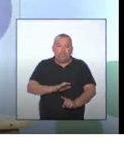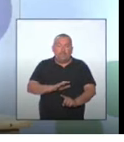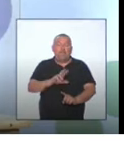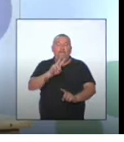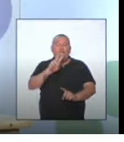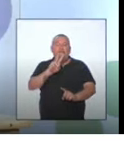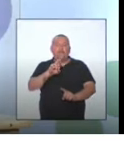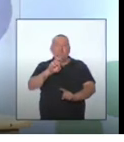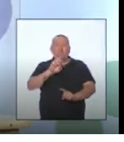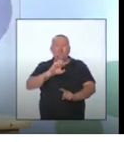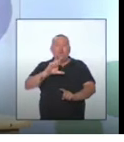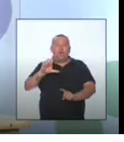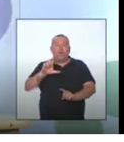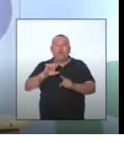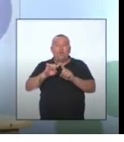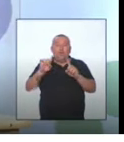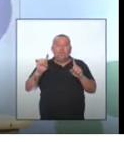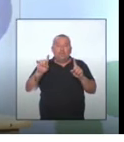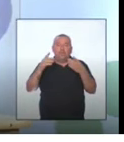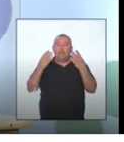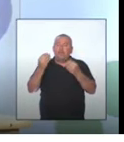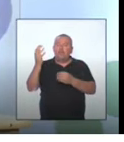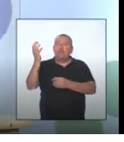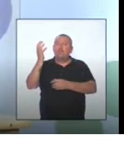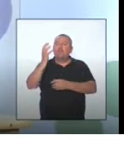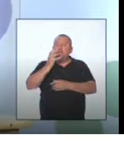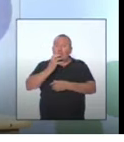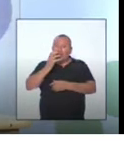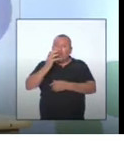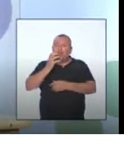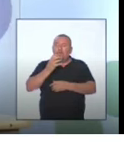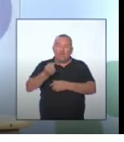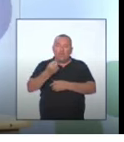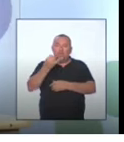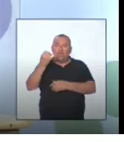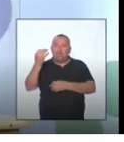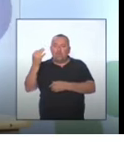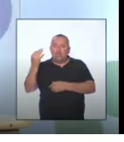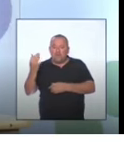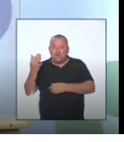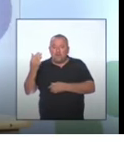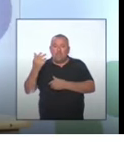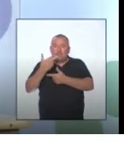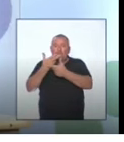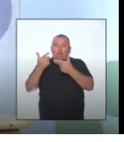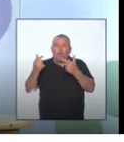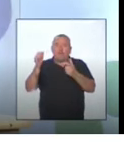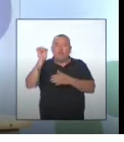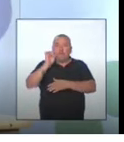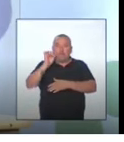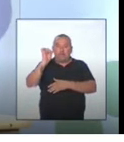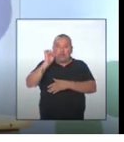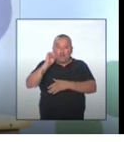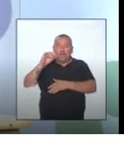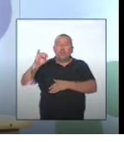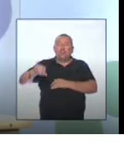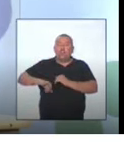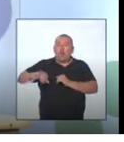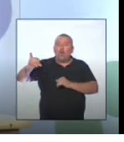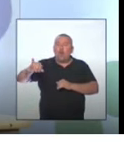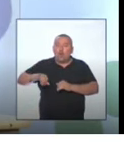porque parece pequeno, mas é muito sério. A quantidade de questões que mulheres principalmente sofrem